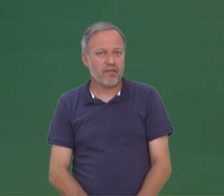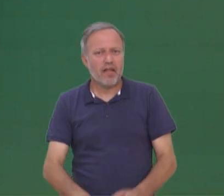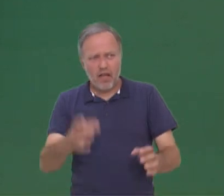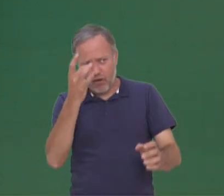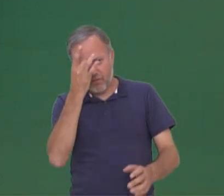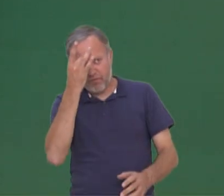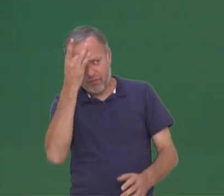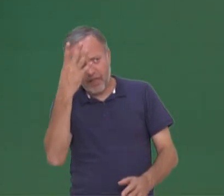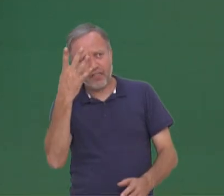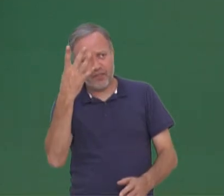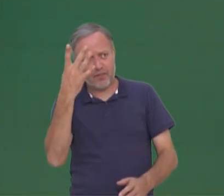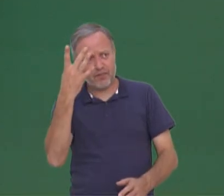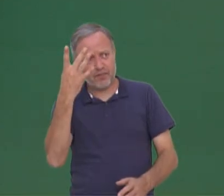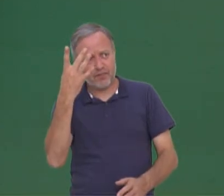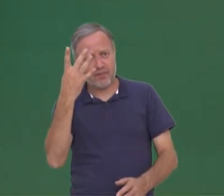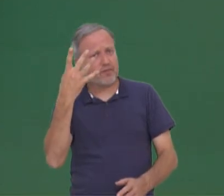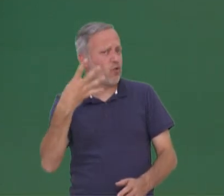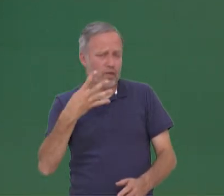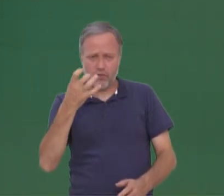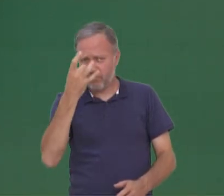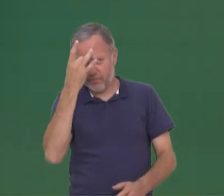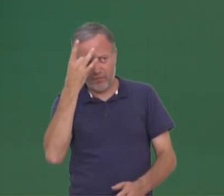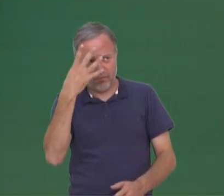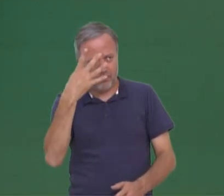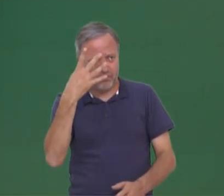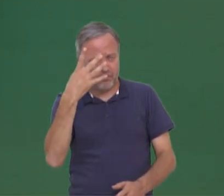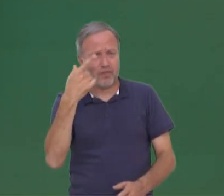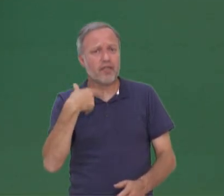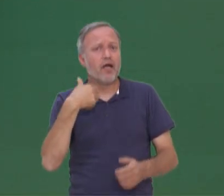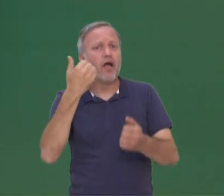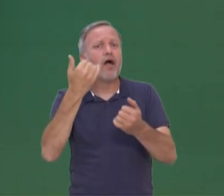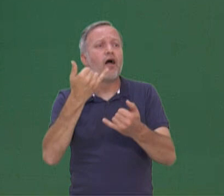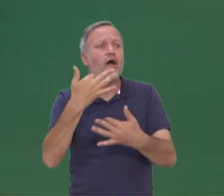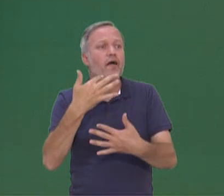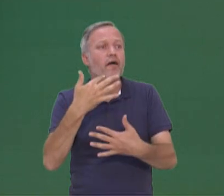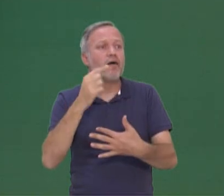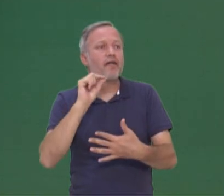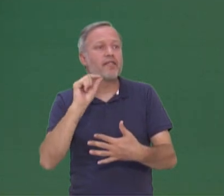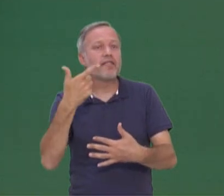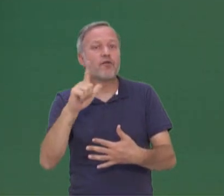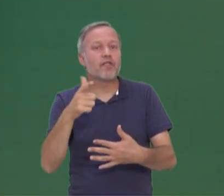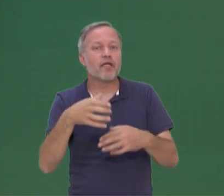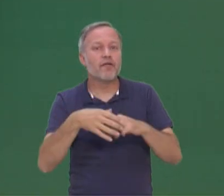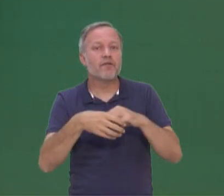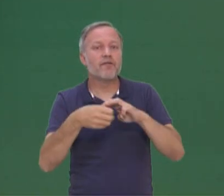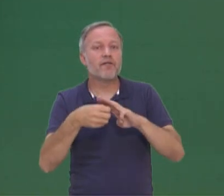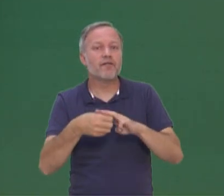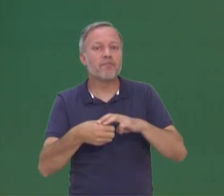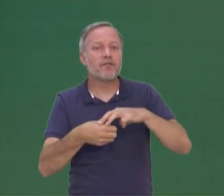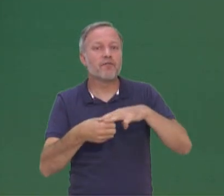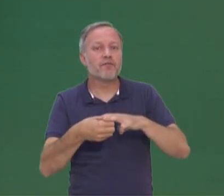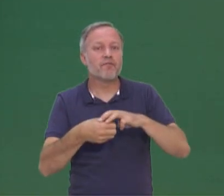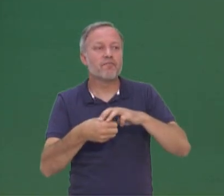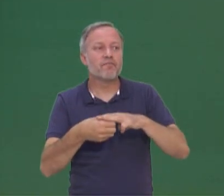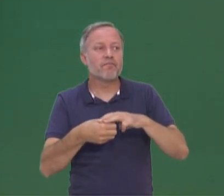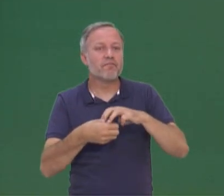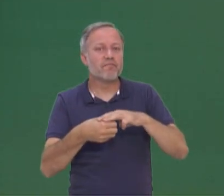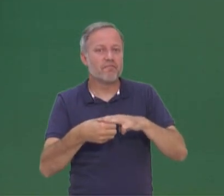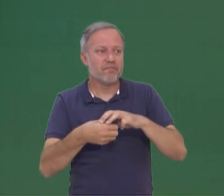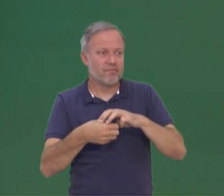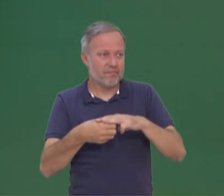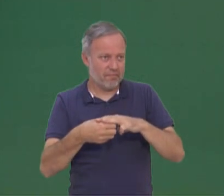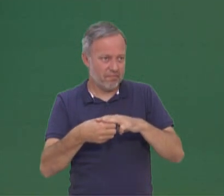Fácil, né? Fez o 3, faz o 4. O que eu falei para vocês no 3? Que não tem mitocôndria.